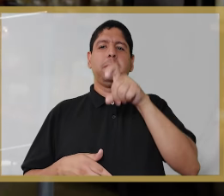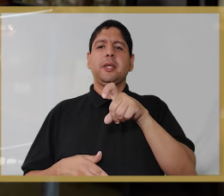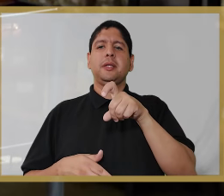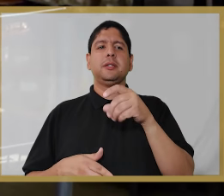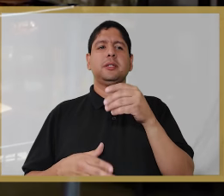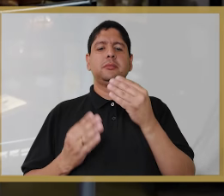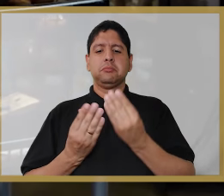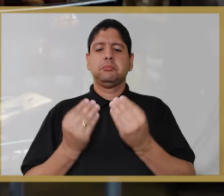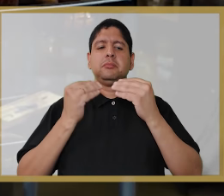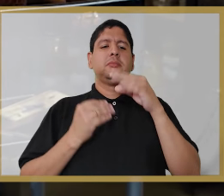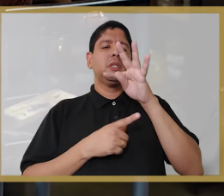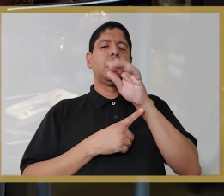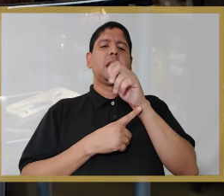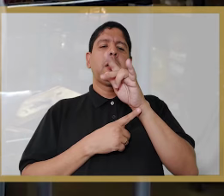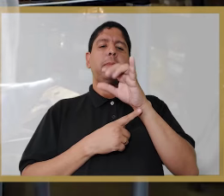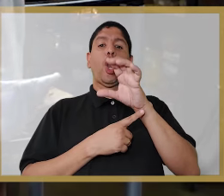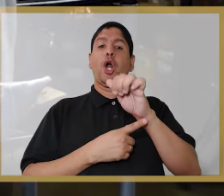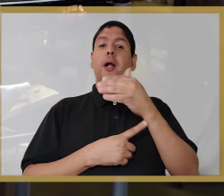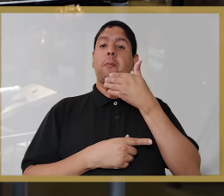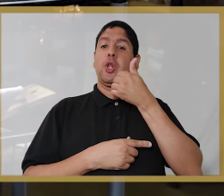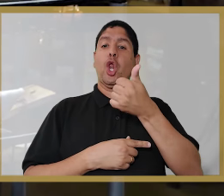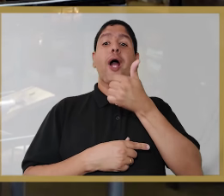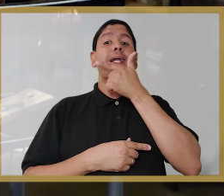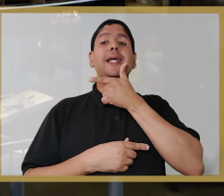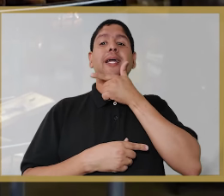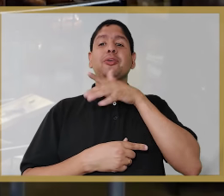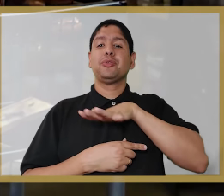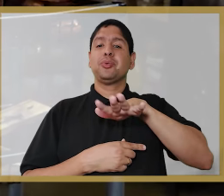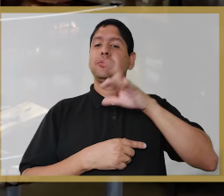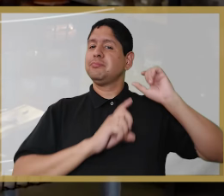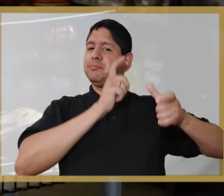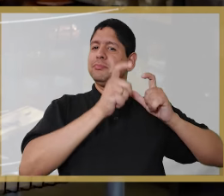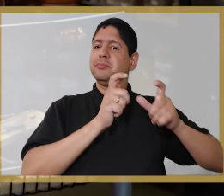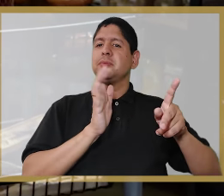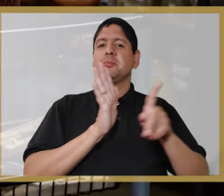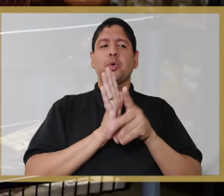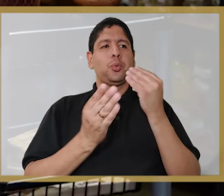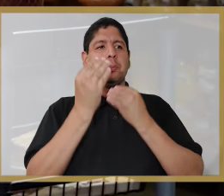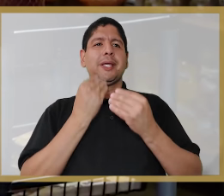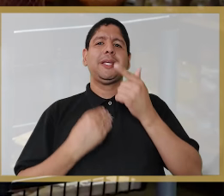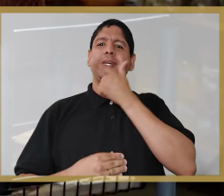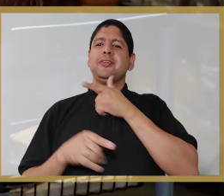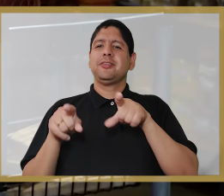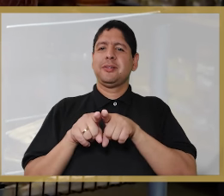disso, vou provar o melhor queijo da feira, é uma tradição, tanto a tapioca quanto o queijo.